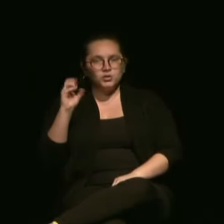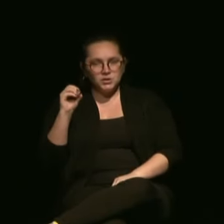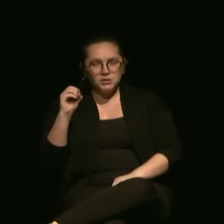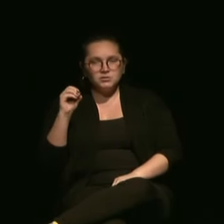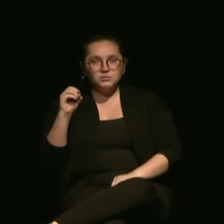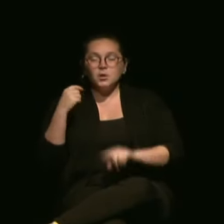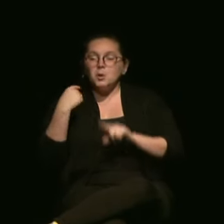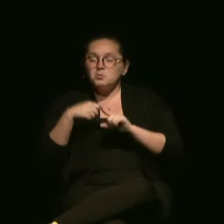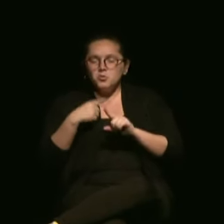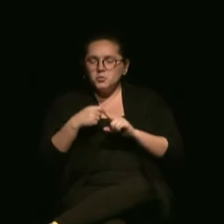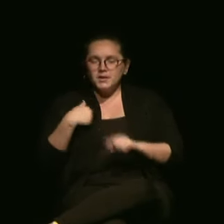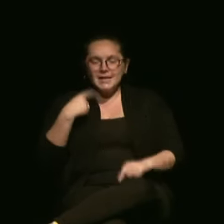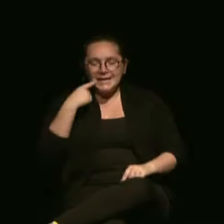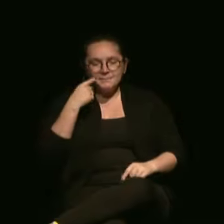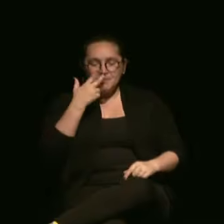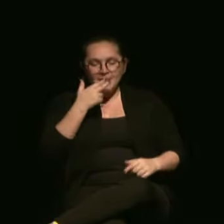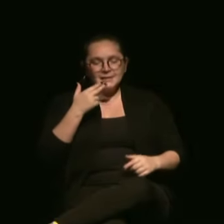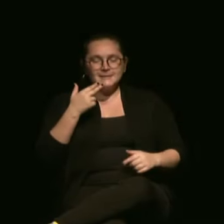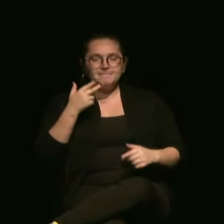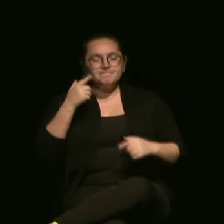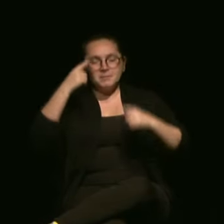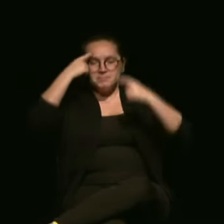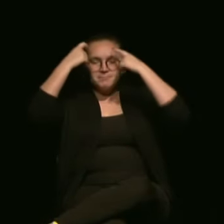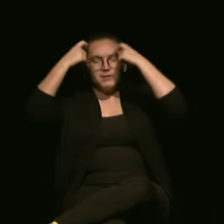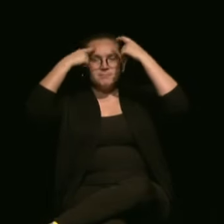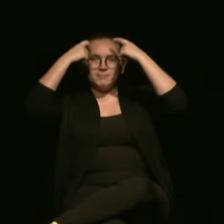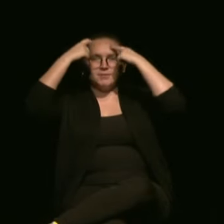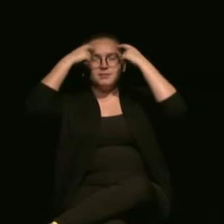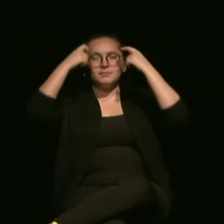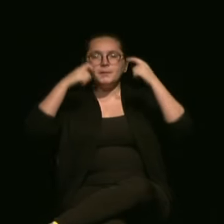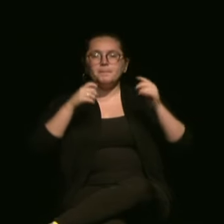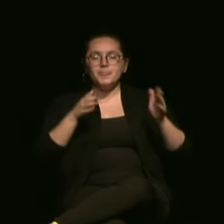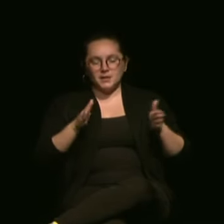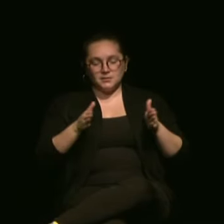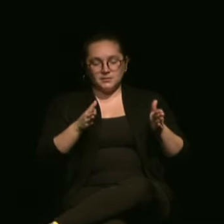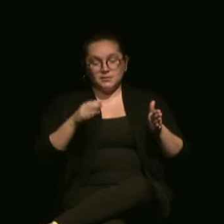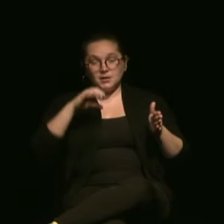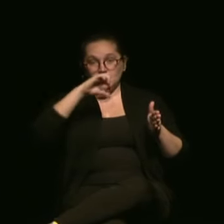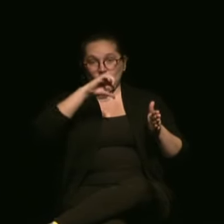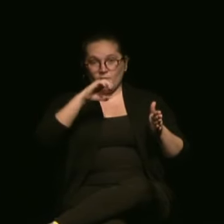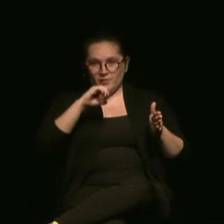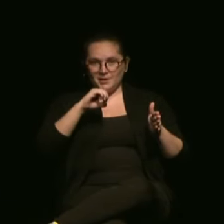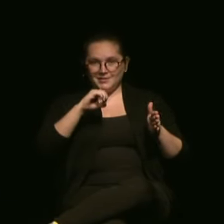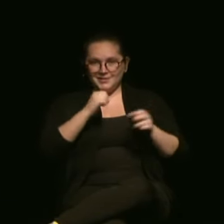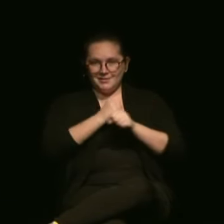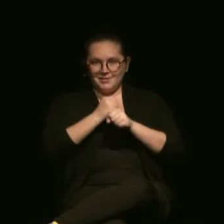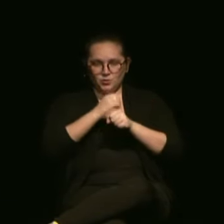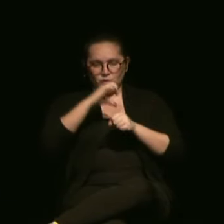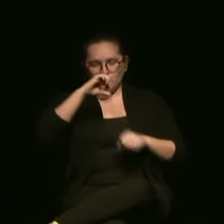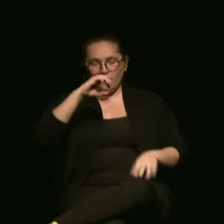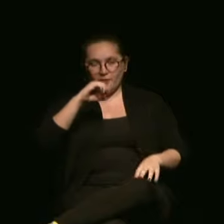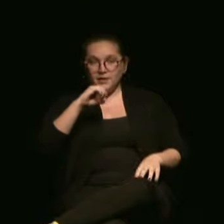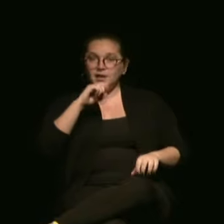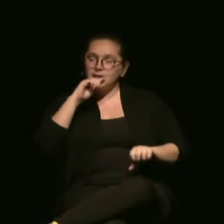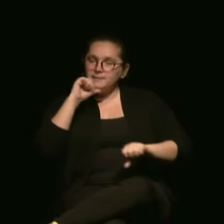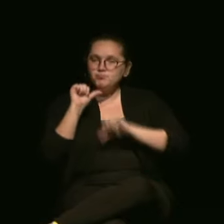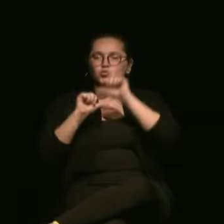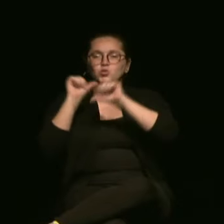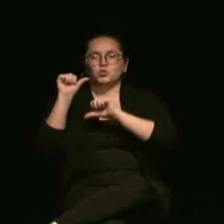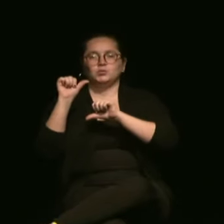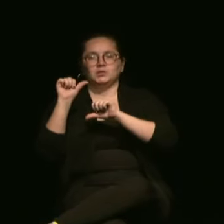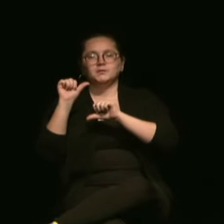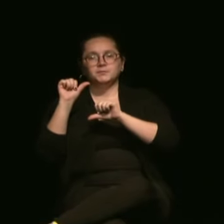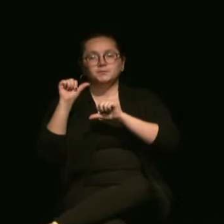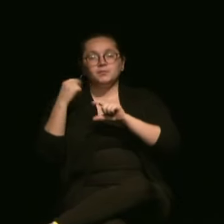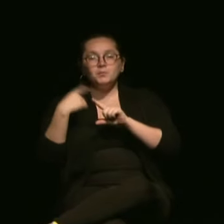de se reinventar no final da década de 90 com o Santo Forte, porque entre a década de